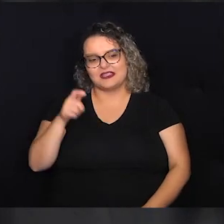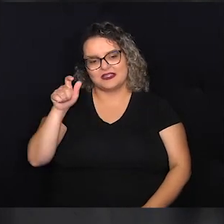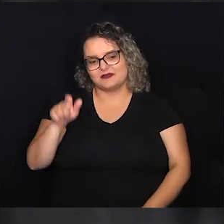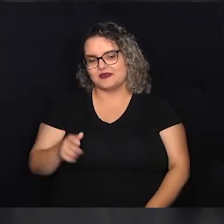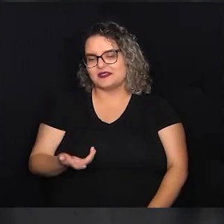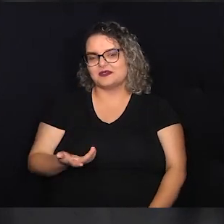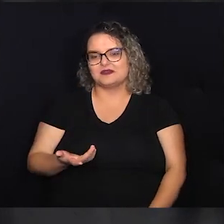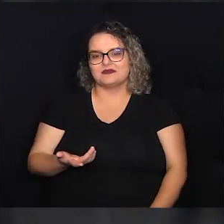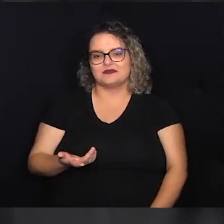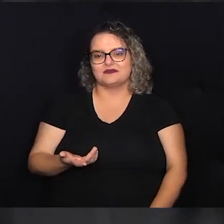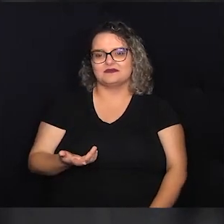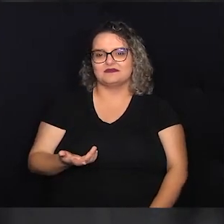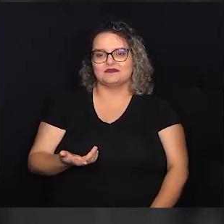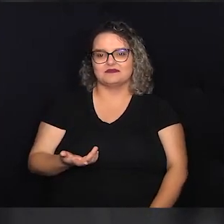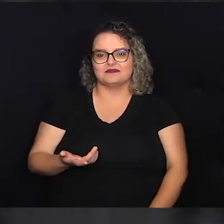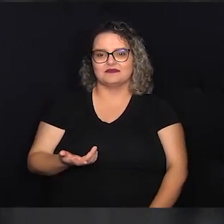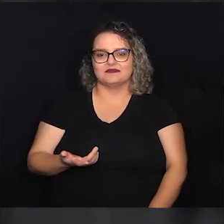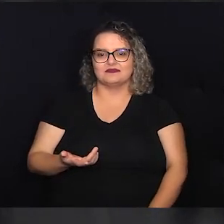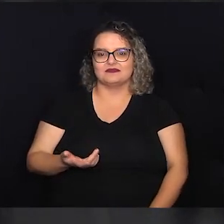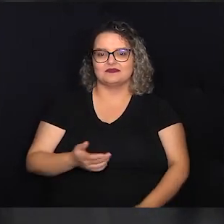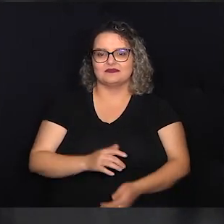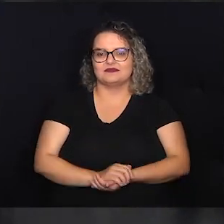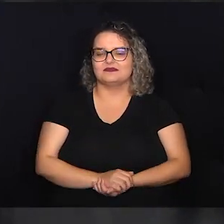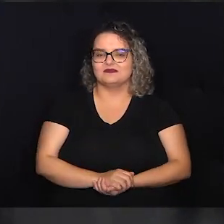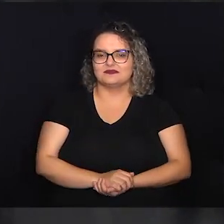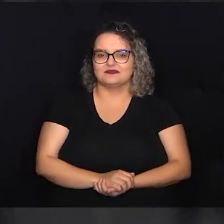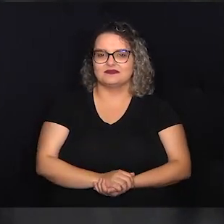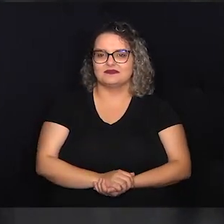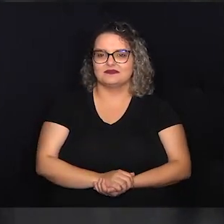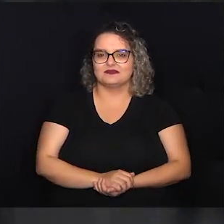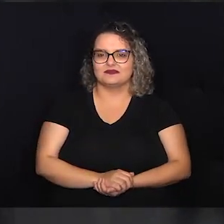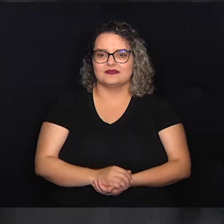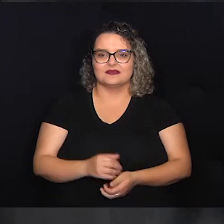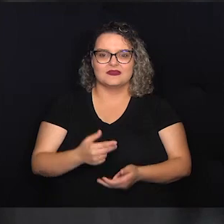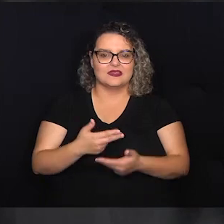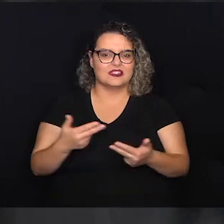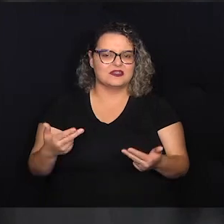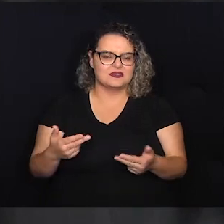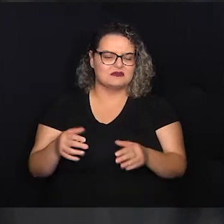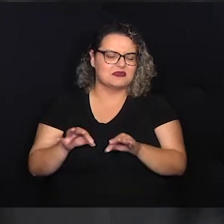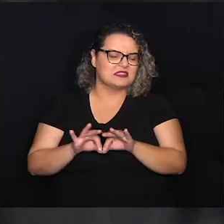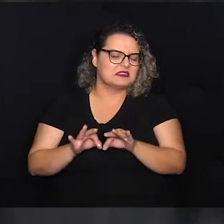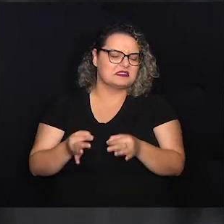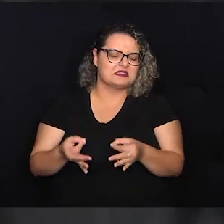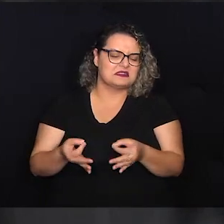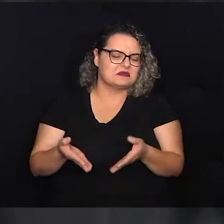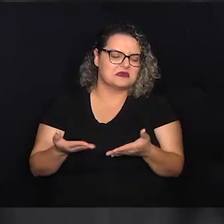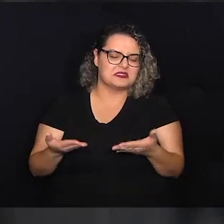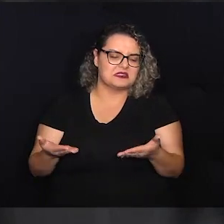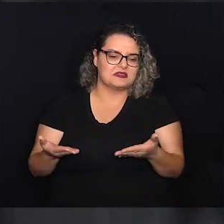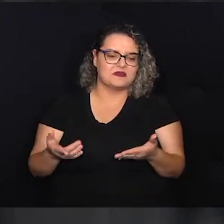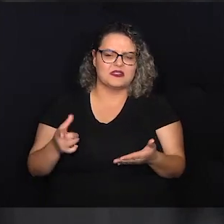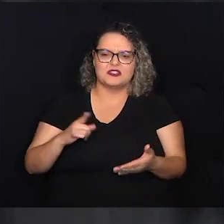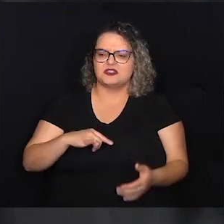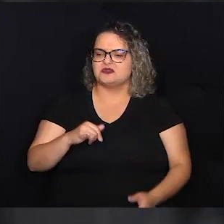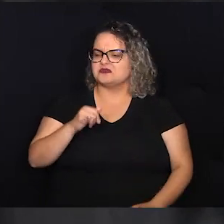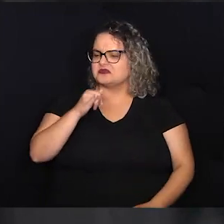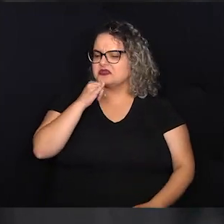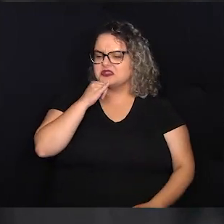era a pessoa que ele extraía das coisas mais irrelevantes, ele trazia um